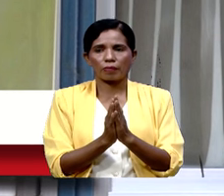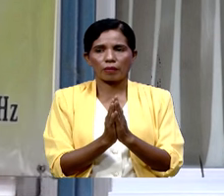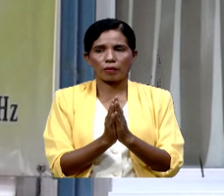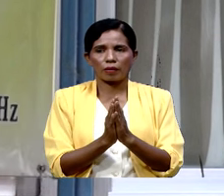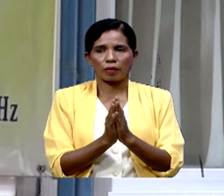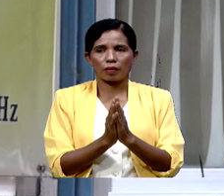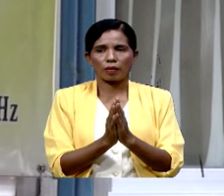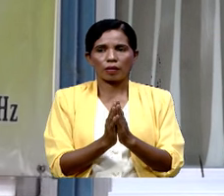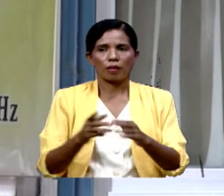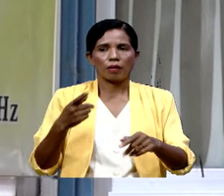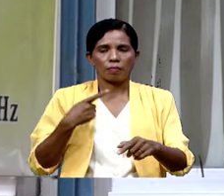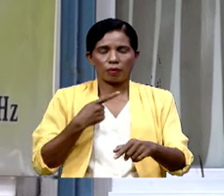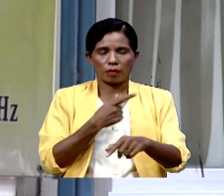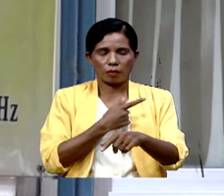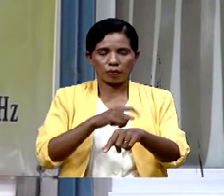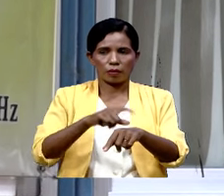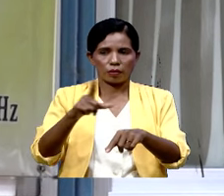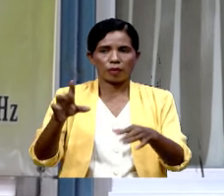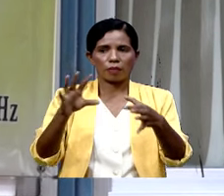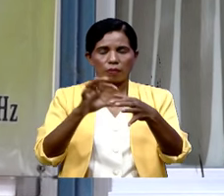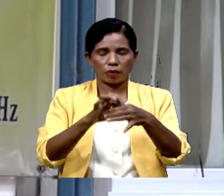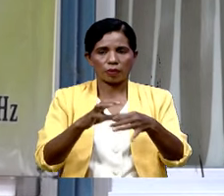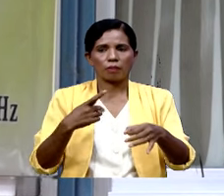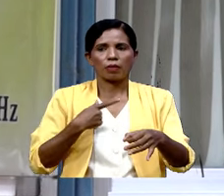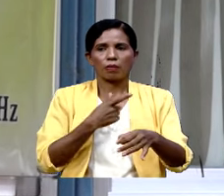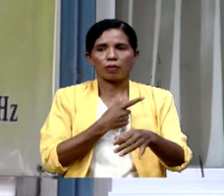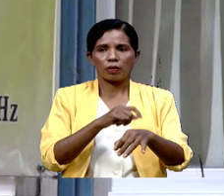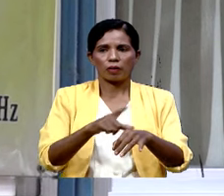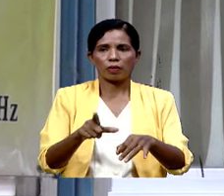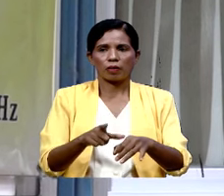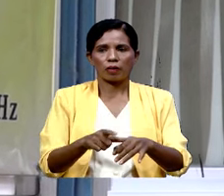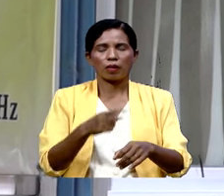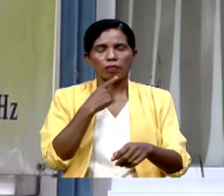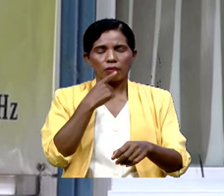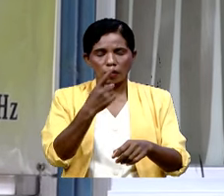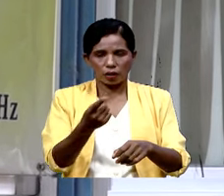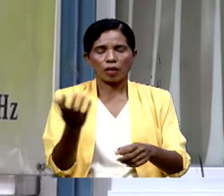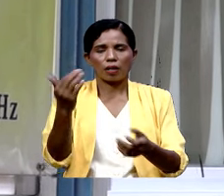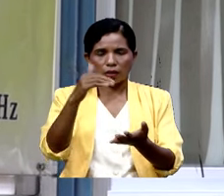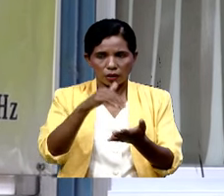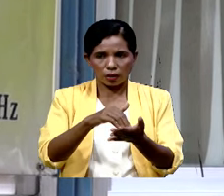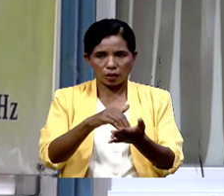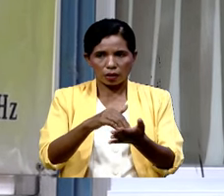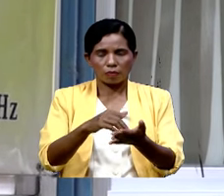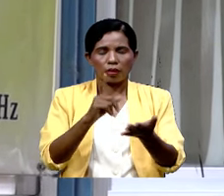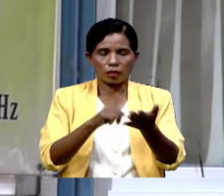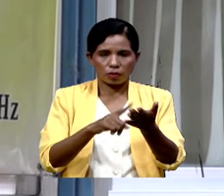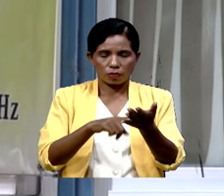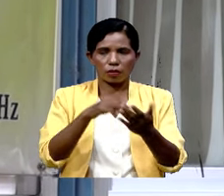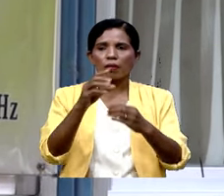naulo parlamento sira, membro parlamento sira atubela autorização da fale, ami atubela diskuti kona